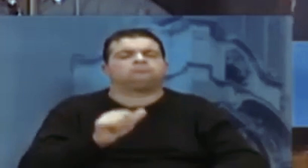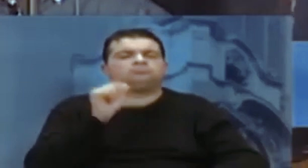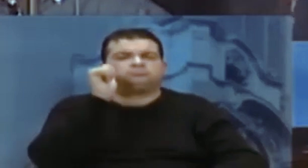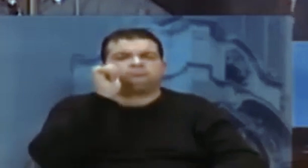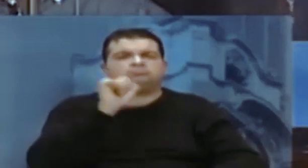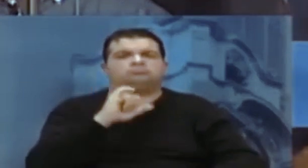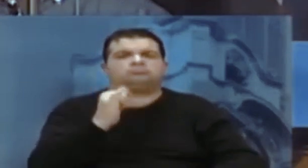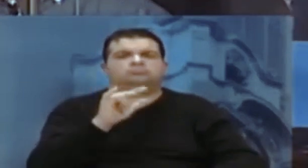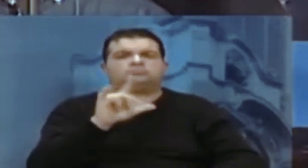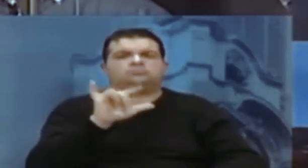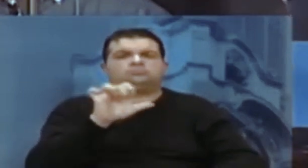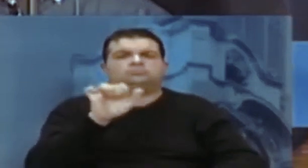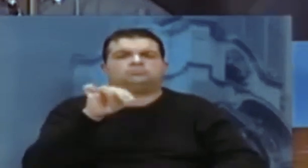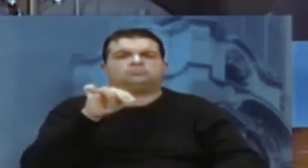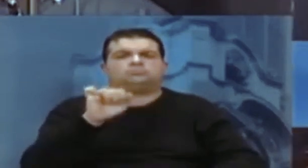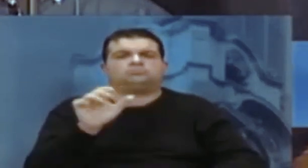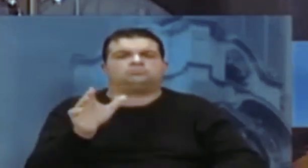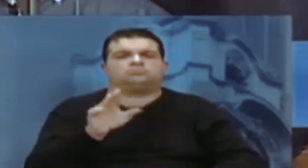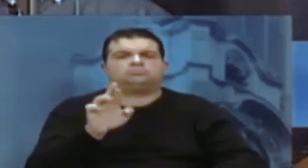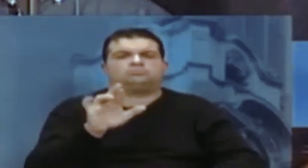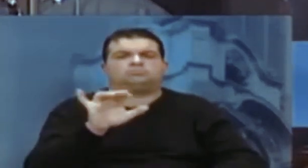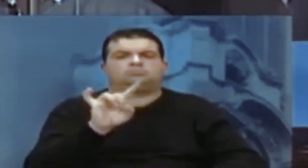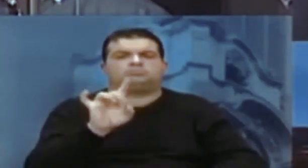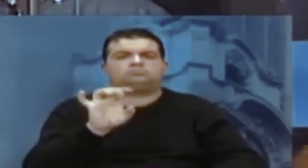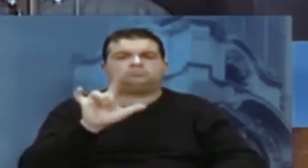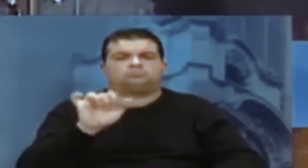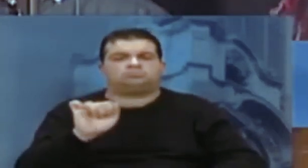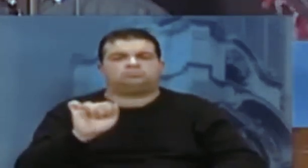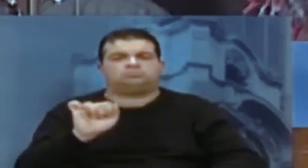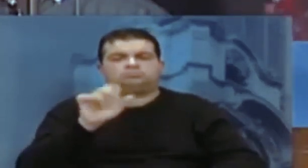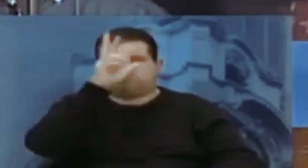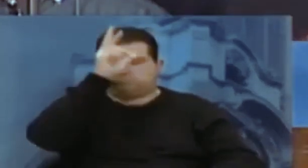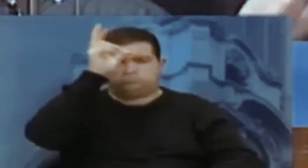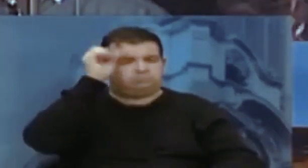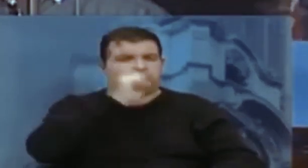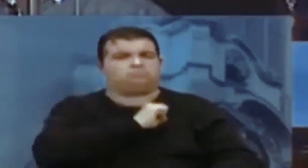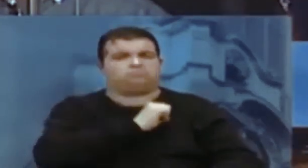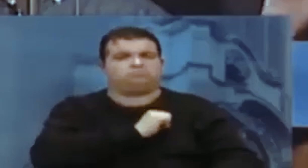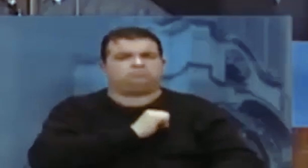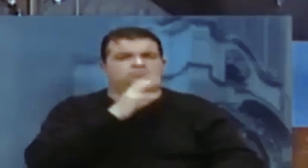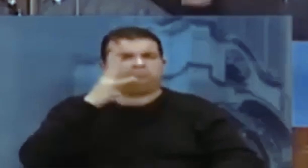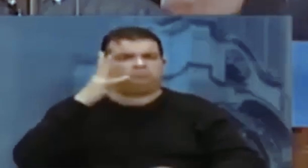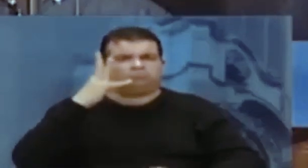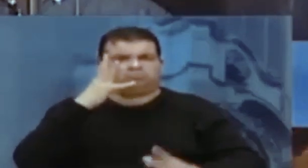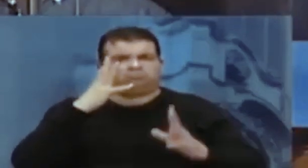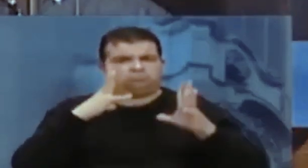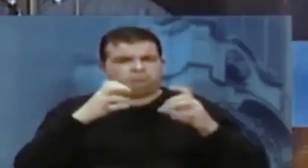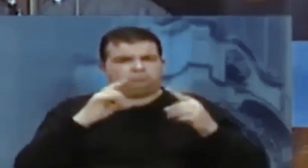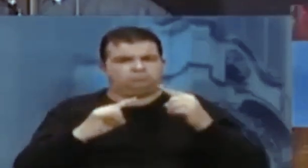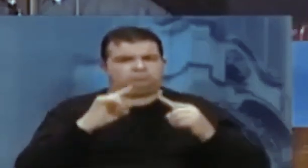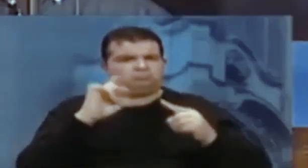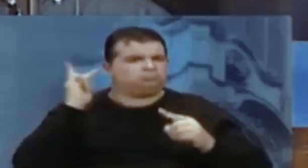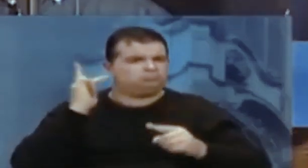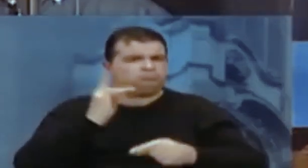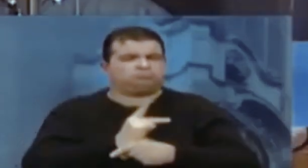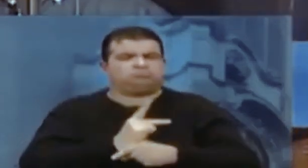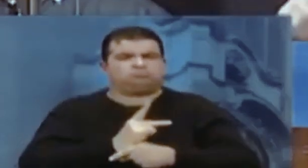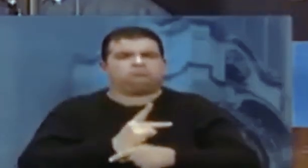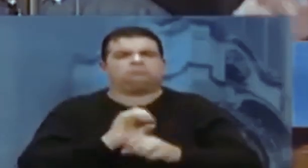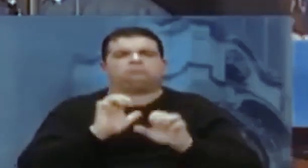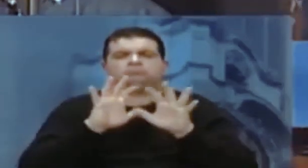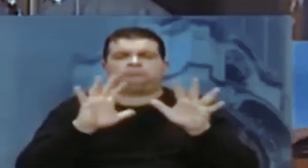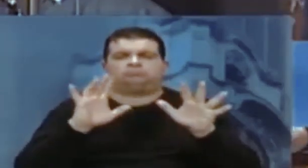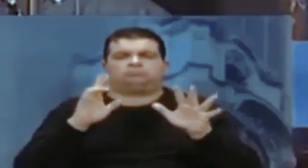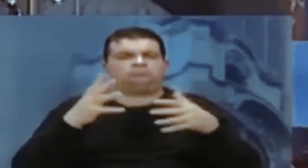senhora Juliana Brizola com o prefeito Melo? Briga histórica. Por óbvio que ela não quer